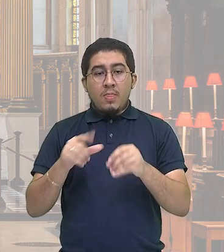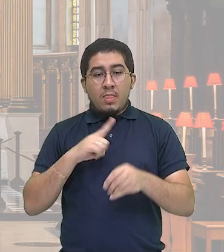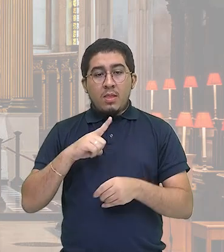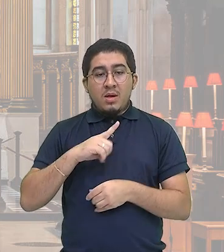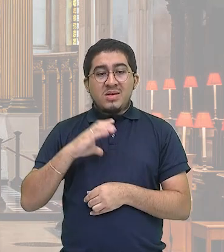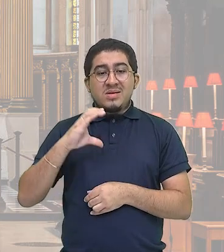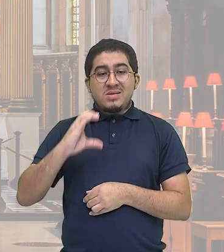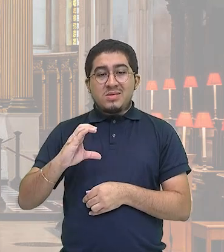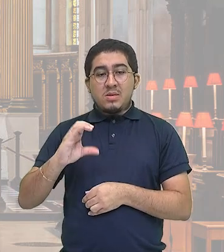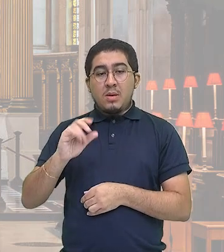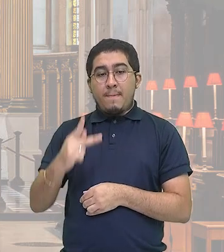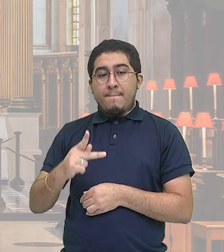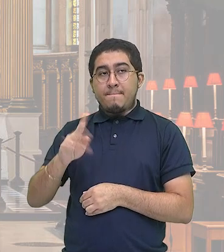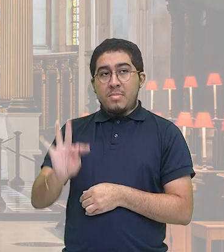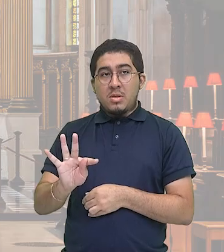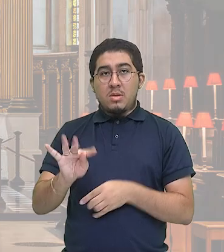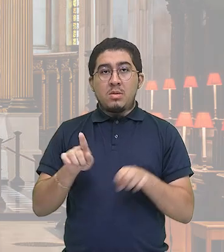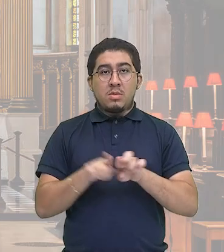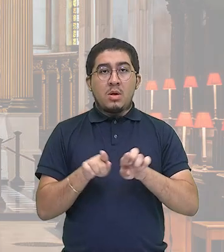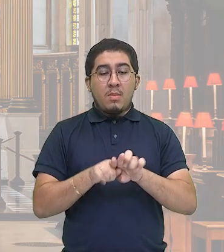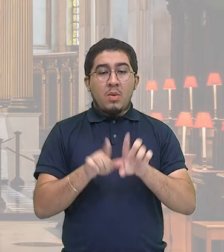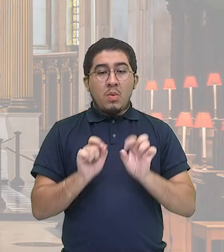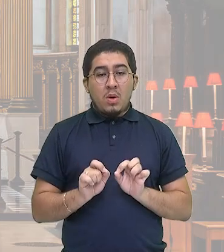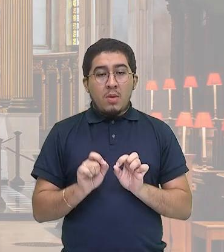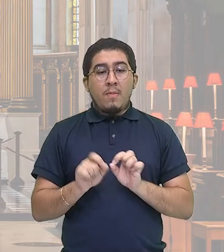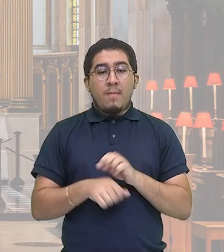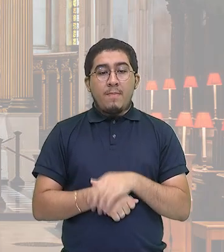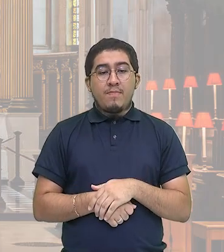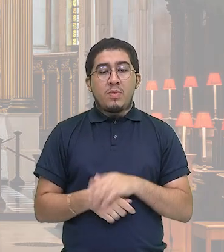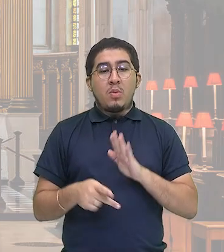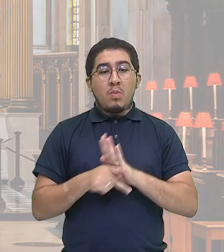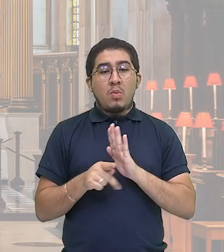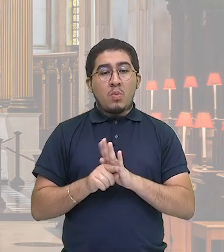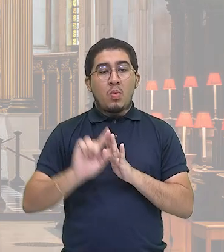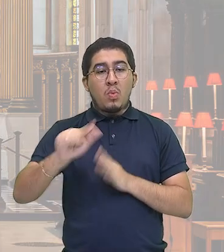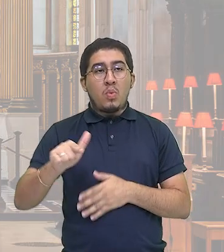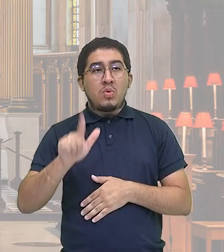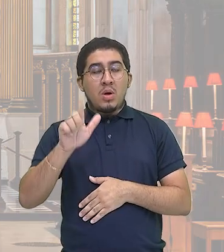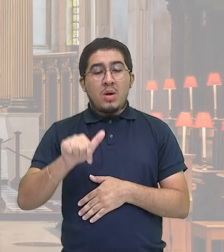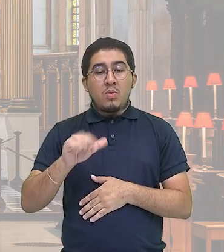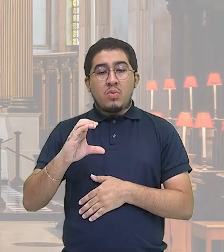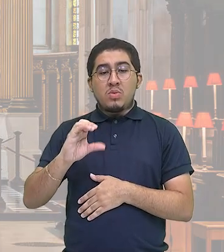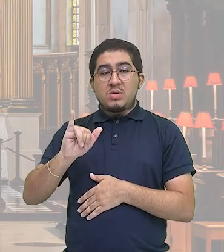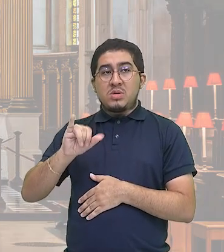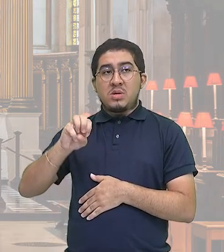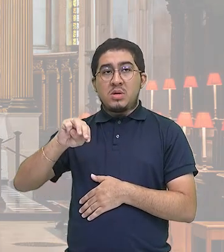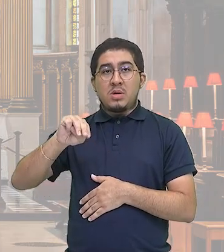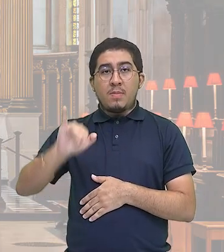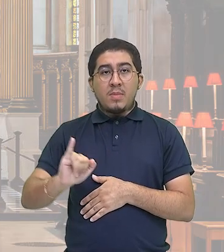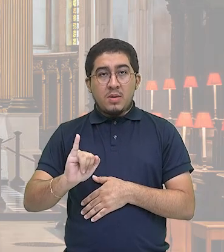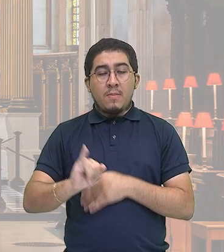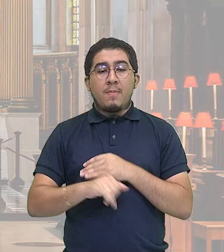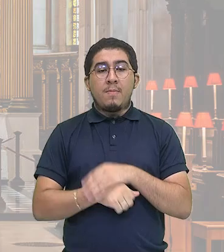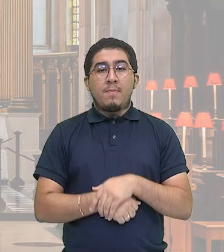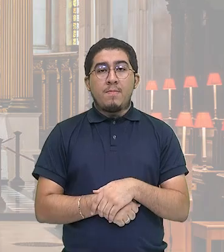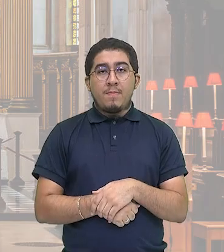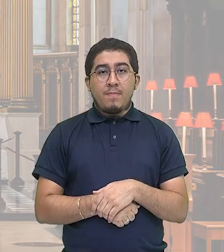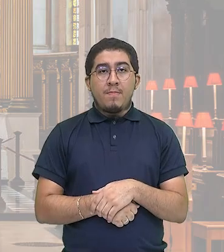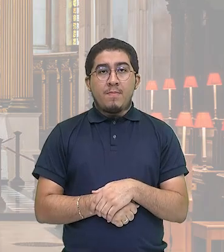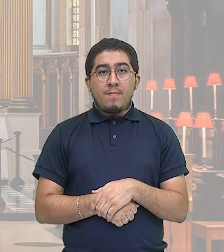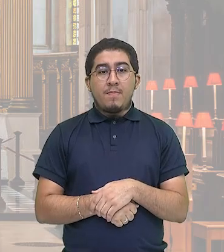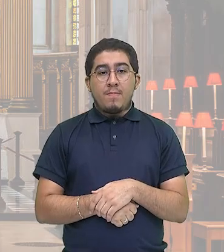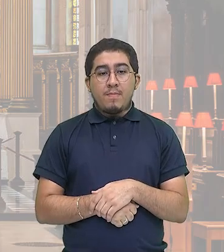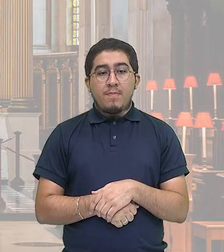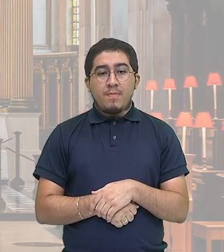e também o Conselho Missionário Indigenista, que é o CIMI. São aí